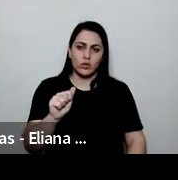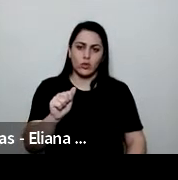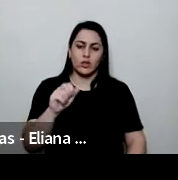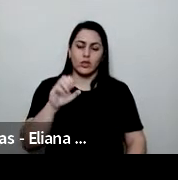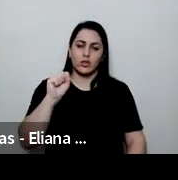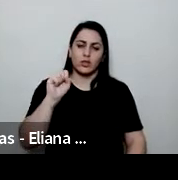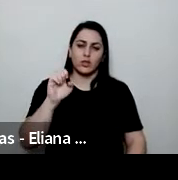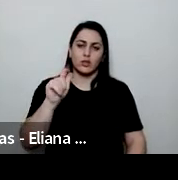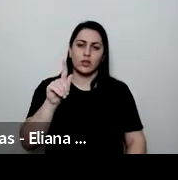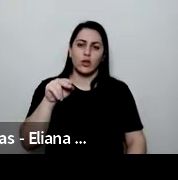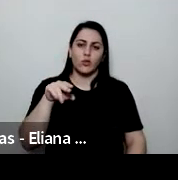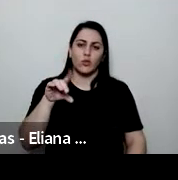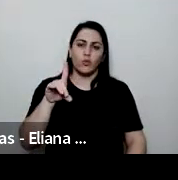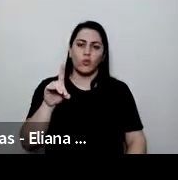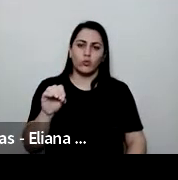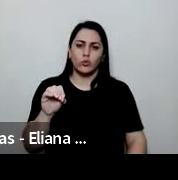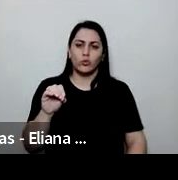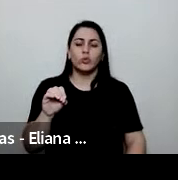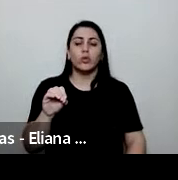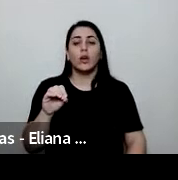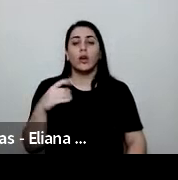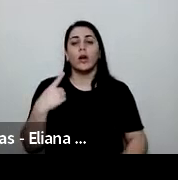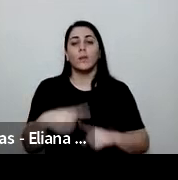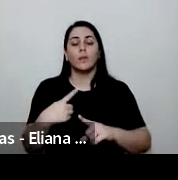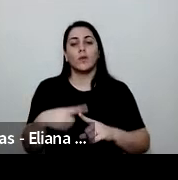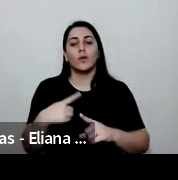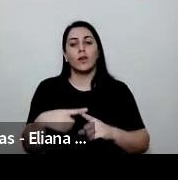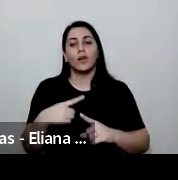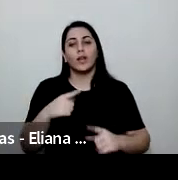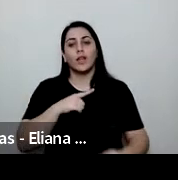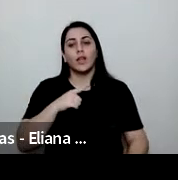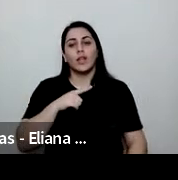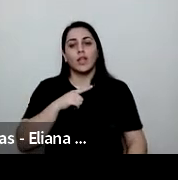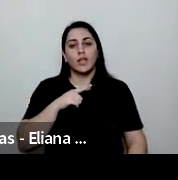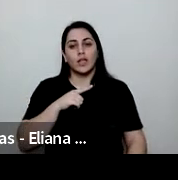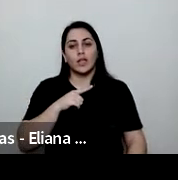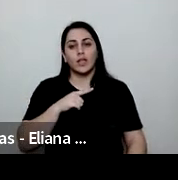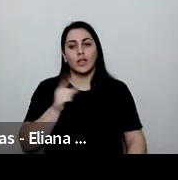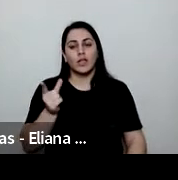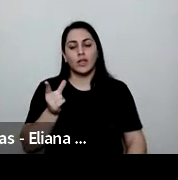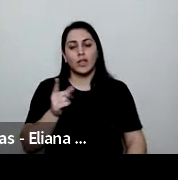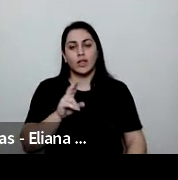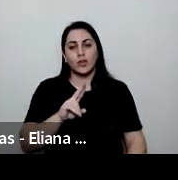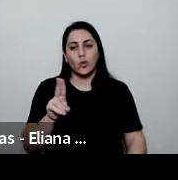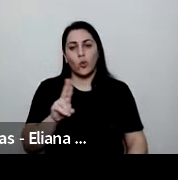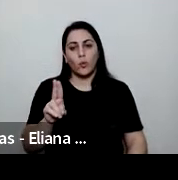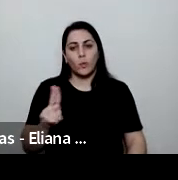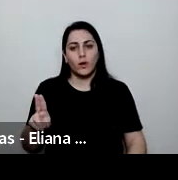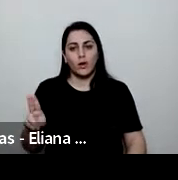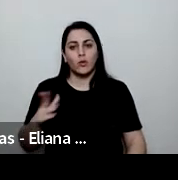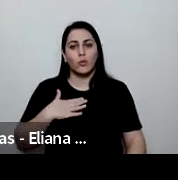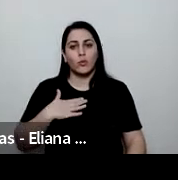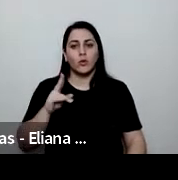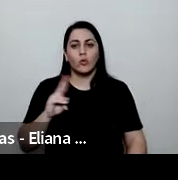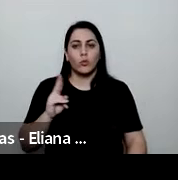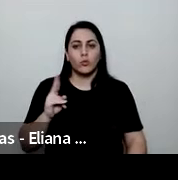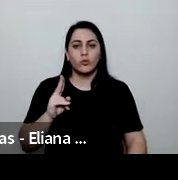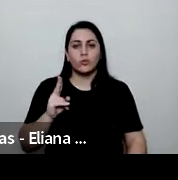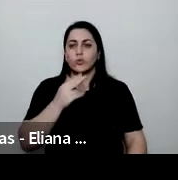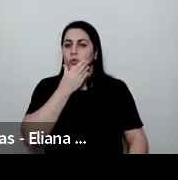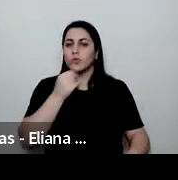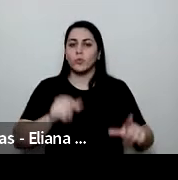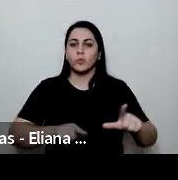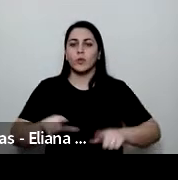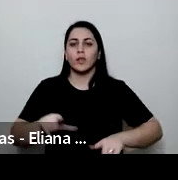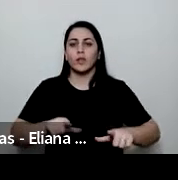primeiro momento Lino Souza Ismael número que alma uma identidade de nomes entre o meu nome de um primo e